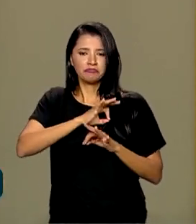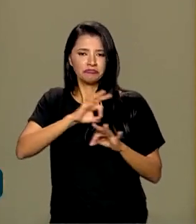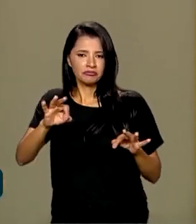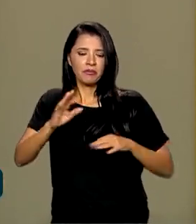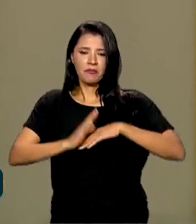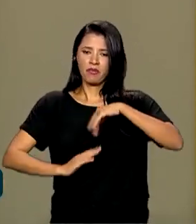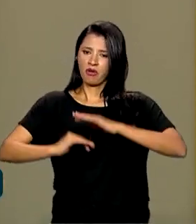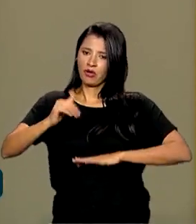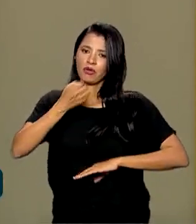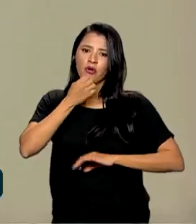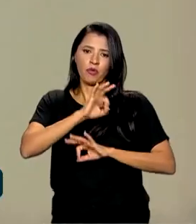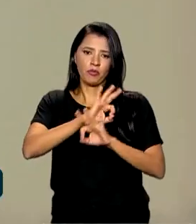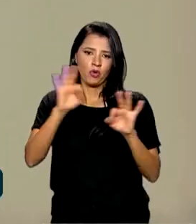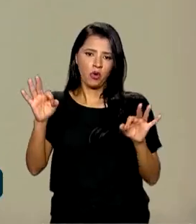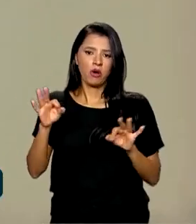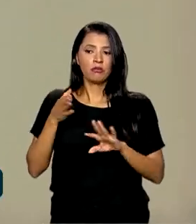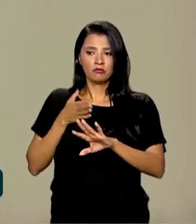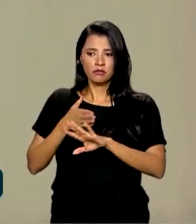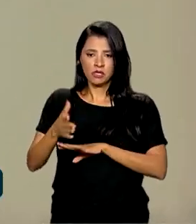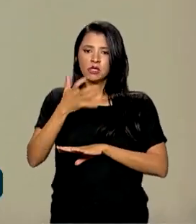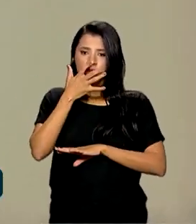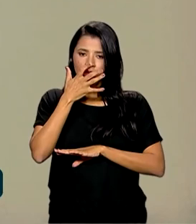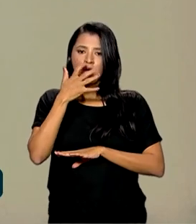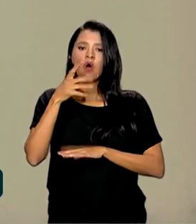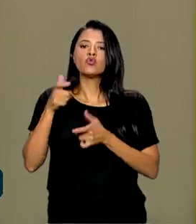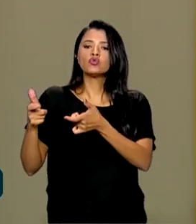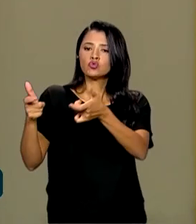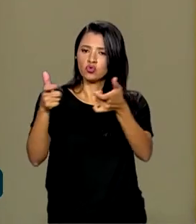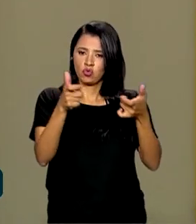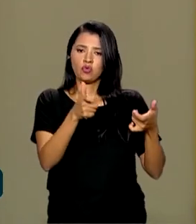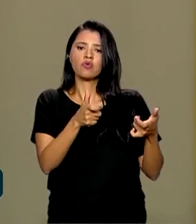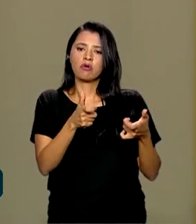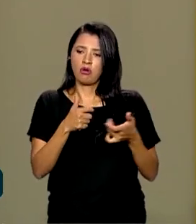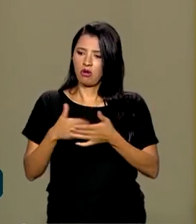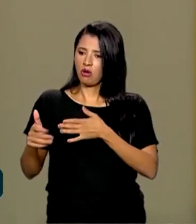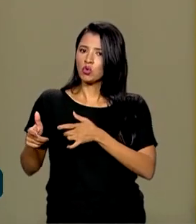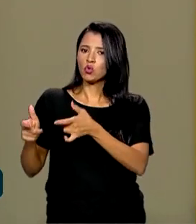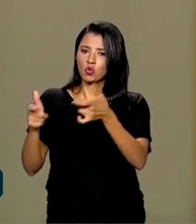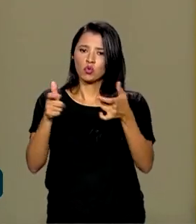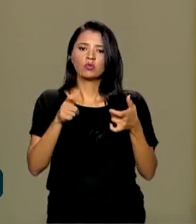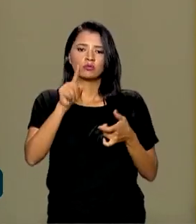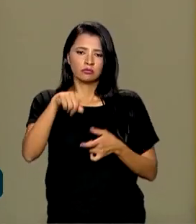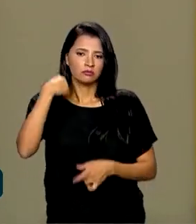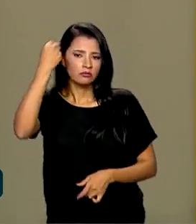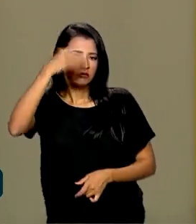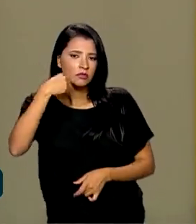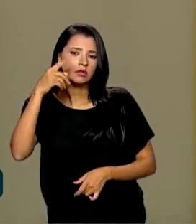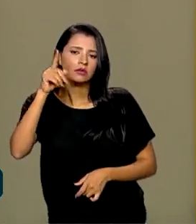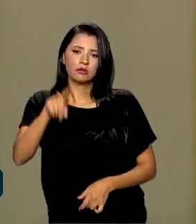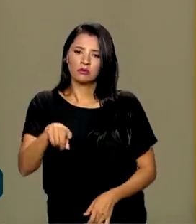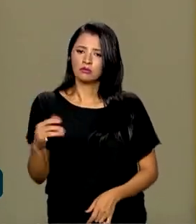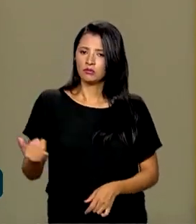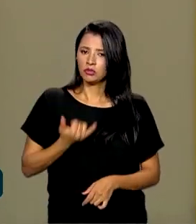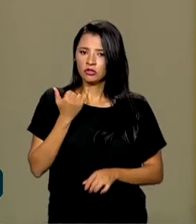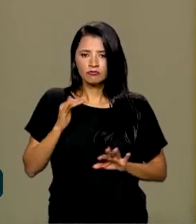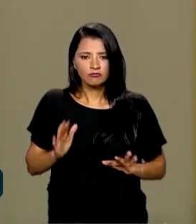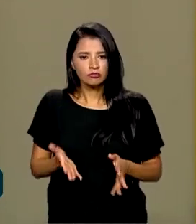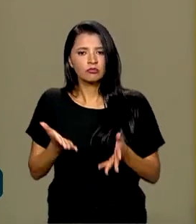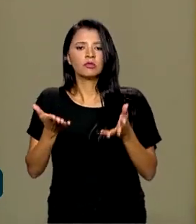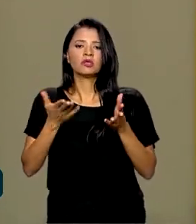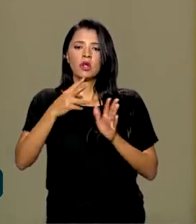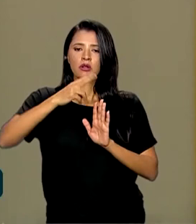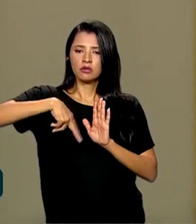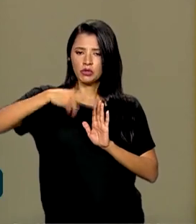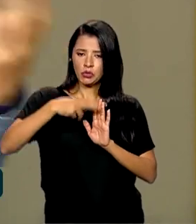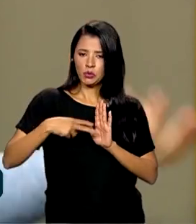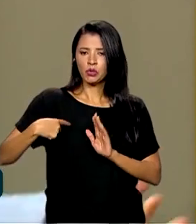de leitura e que estão na ponta, estão nos territórios, né? Então, são experiências territoriais muito importantes de promoção da leitura em nosso